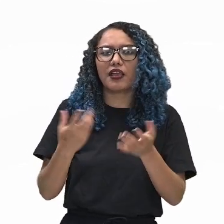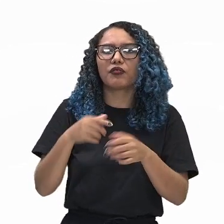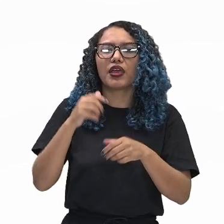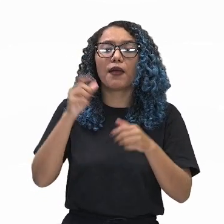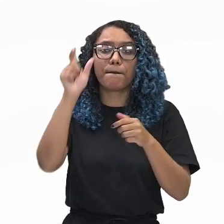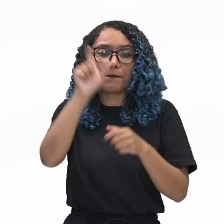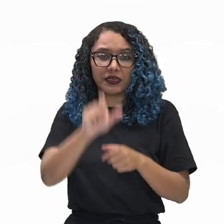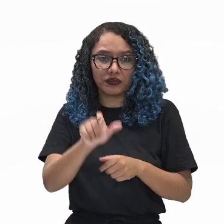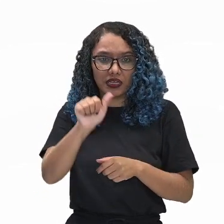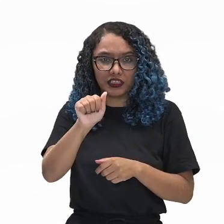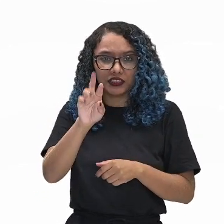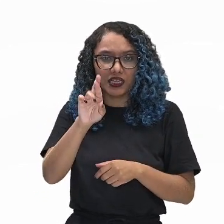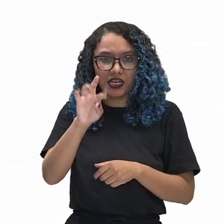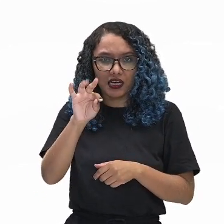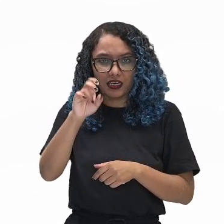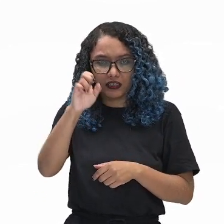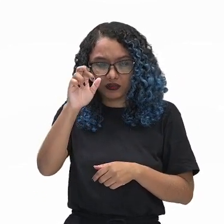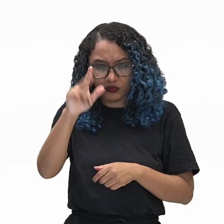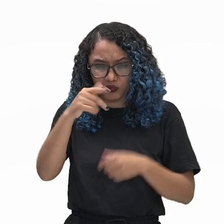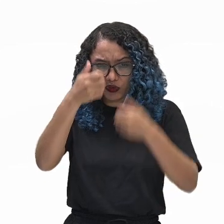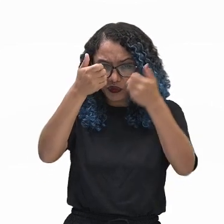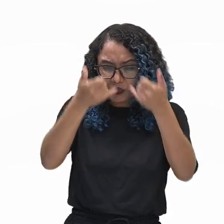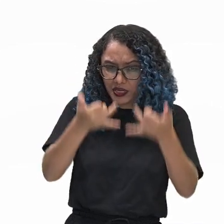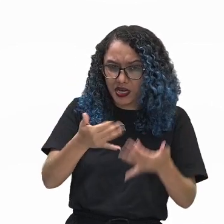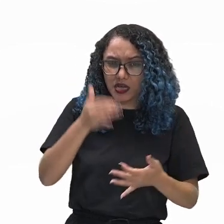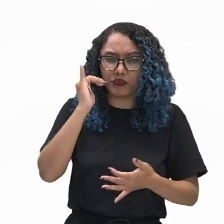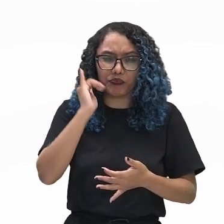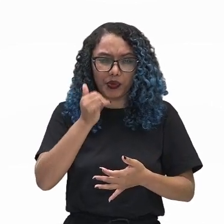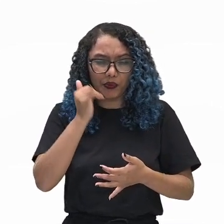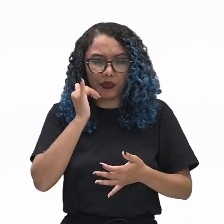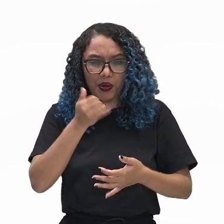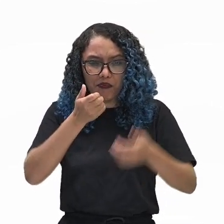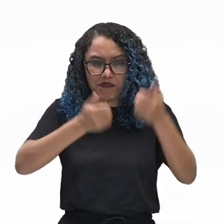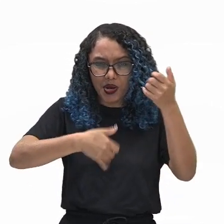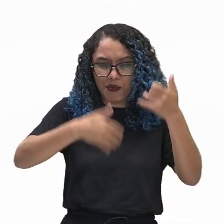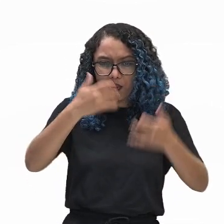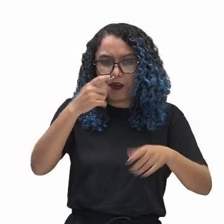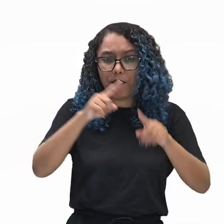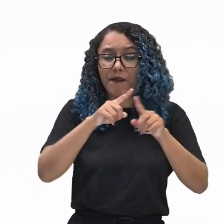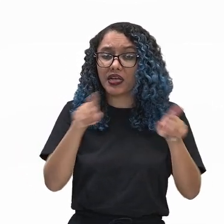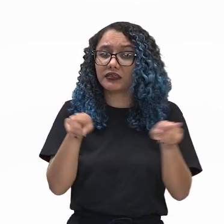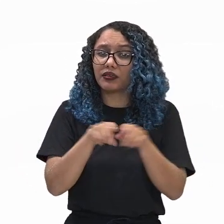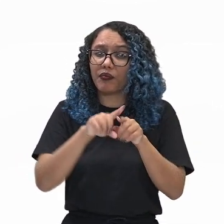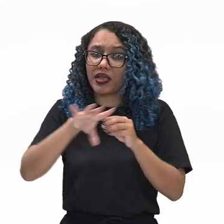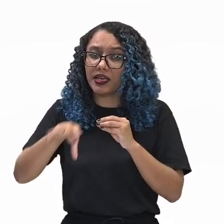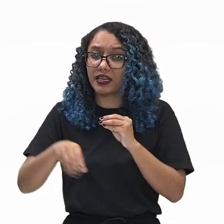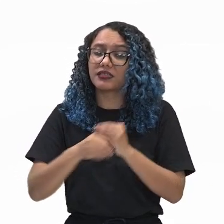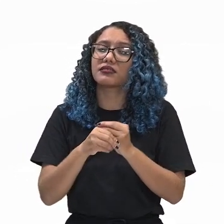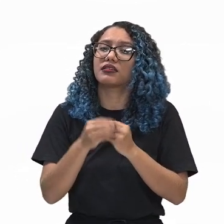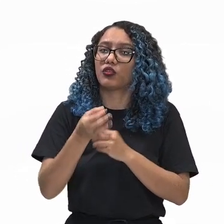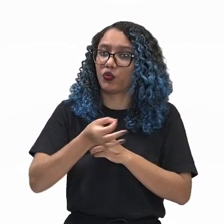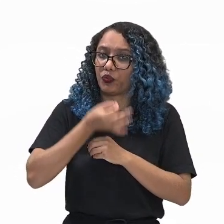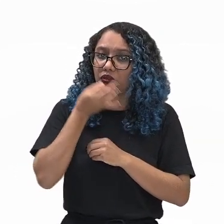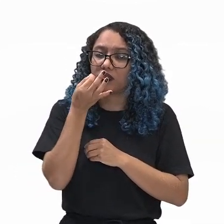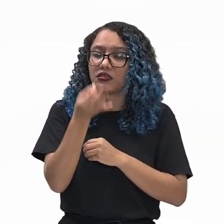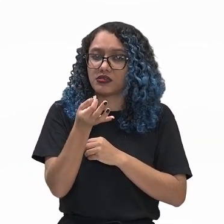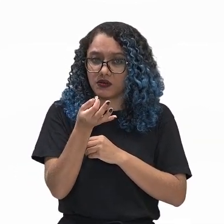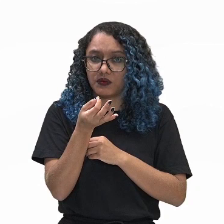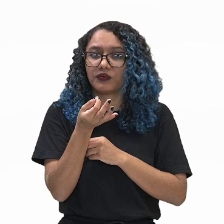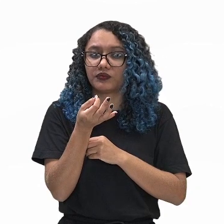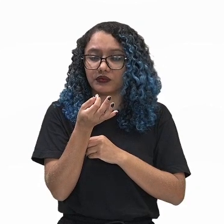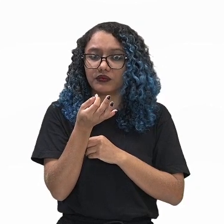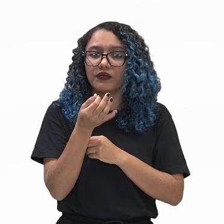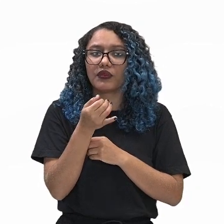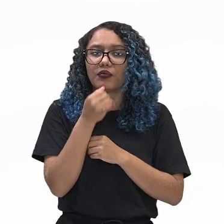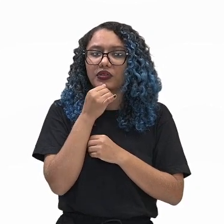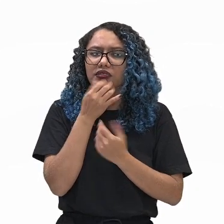descrevendo, narrando ali alguns acontecimentos do filme. Mas, ao mesmo tempo, eu dou a minha opinião. Eu digo que a história